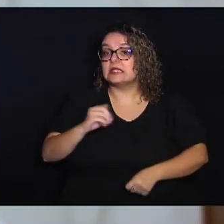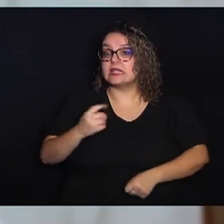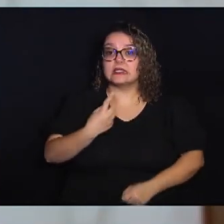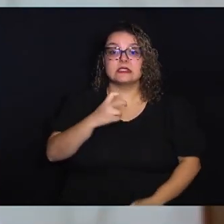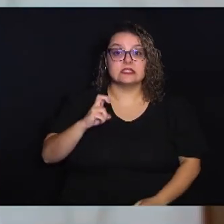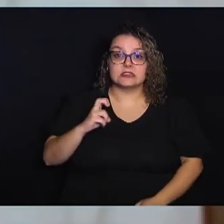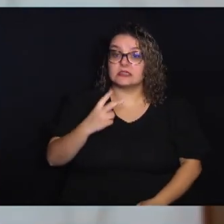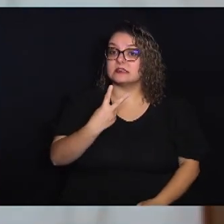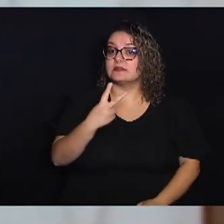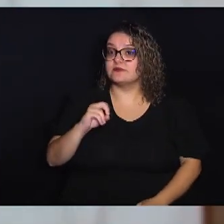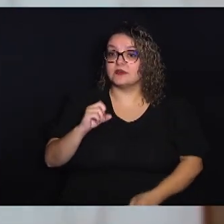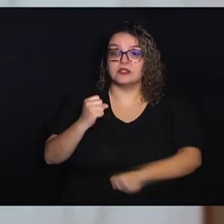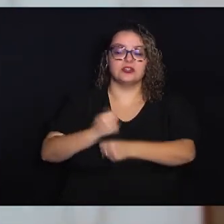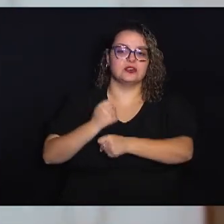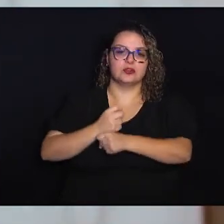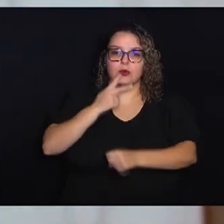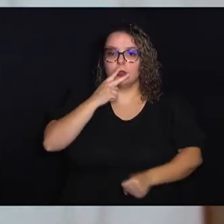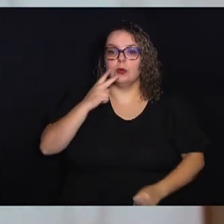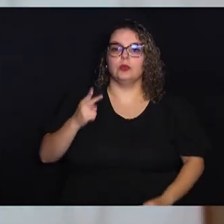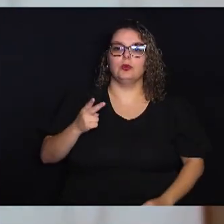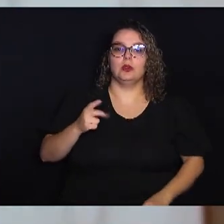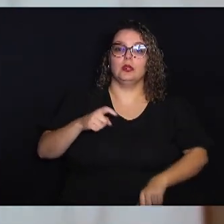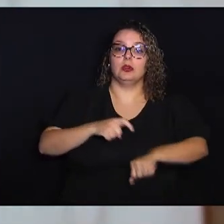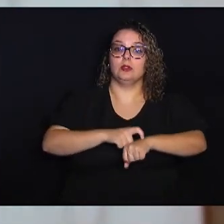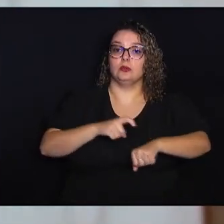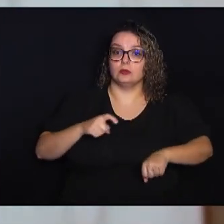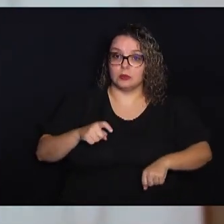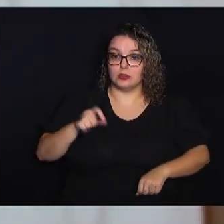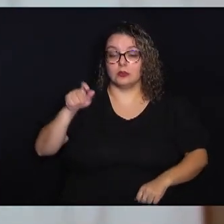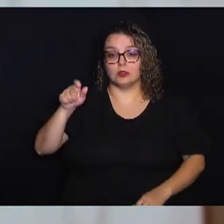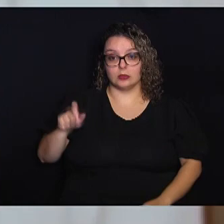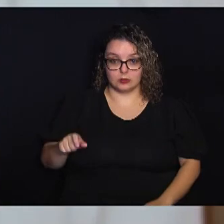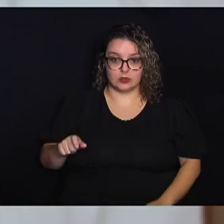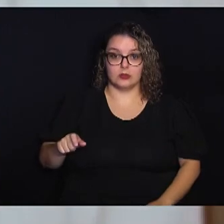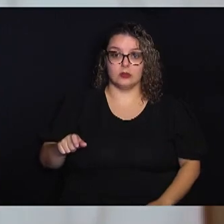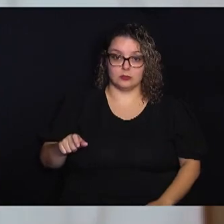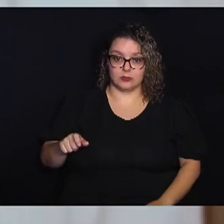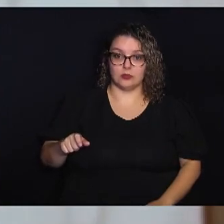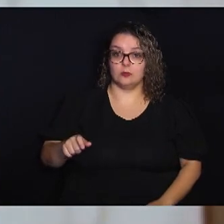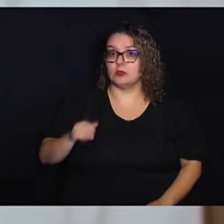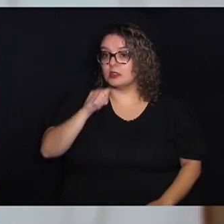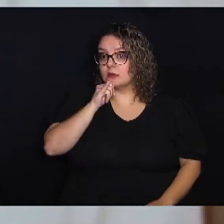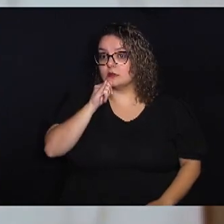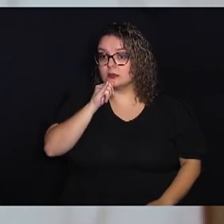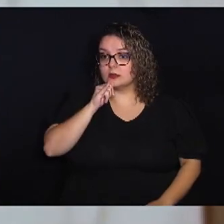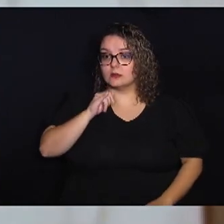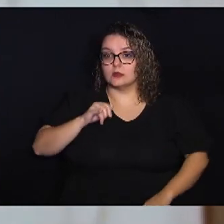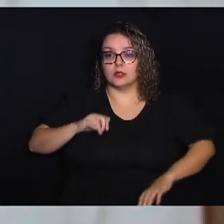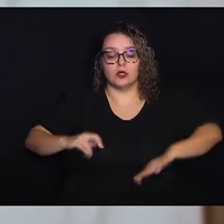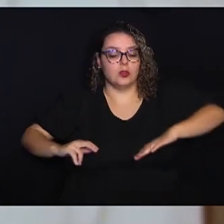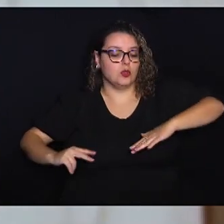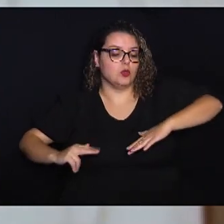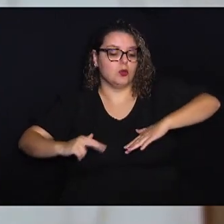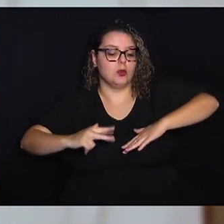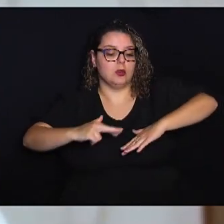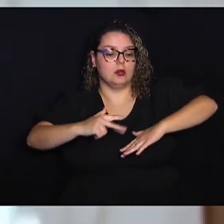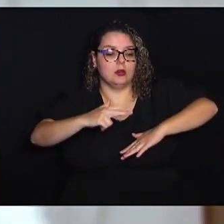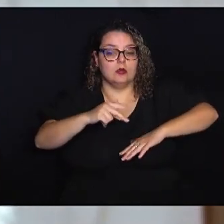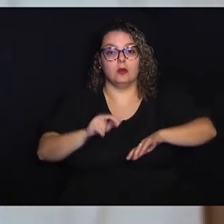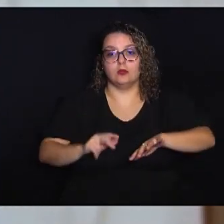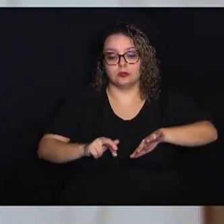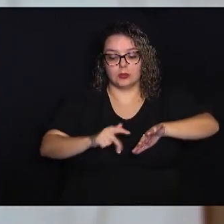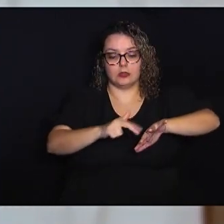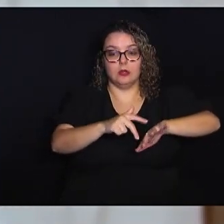15, 20 anos fumando. E aí, num momento que a pessoa está ali fazendo, por exemplo, subindo uma ladeira, subindo um lance de